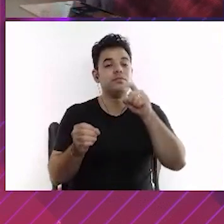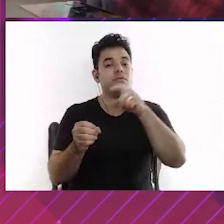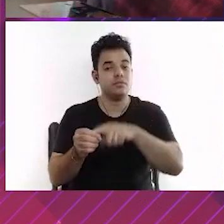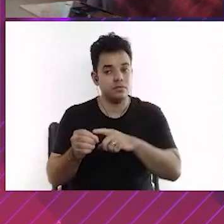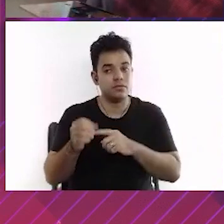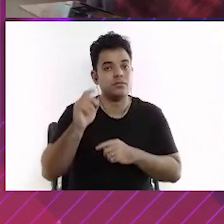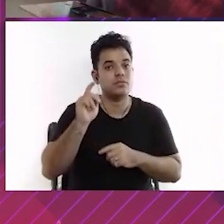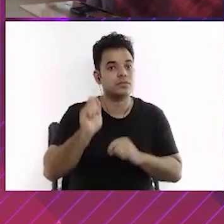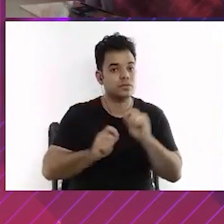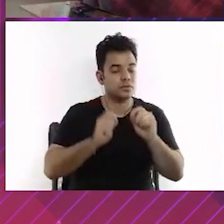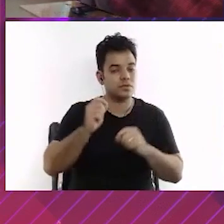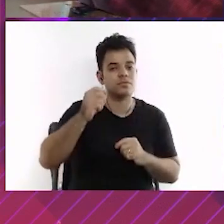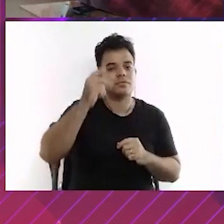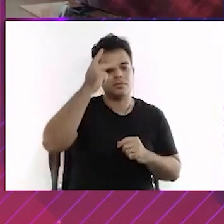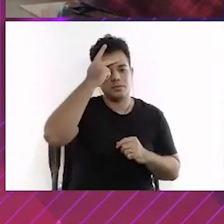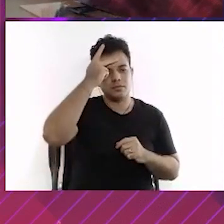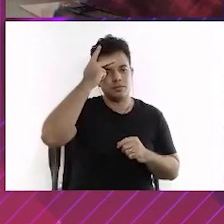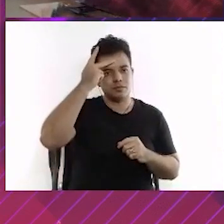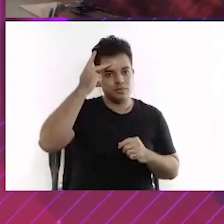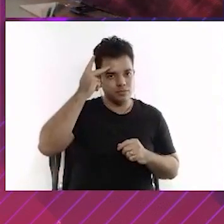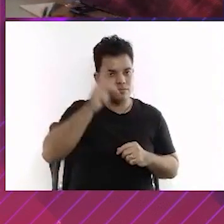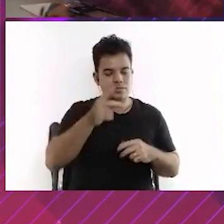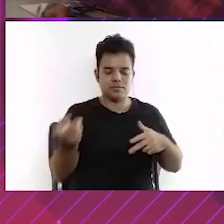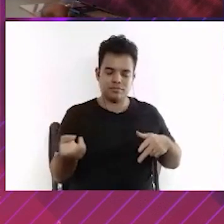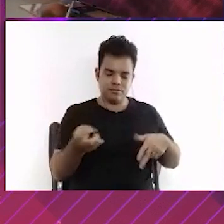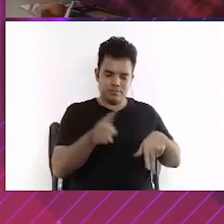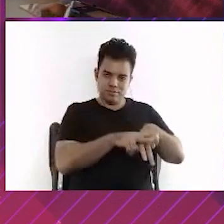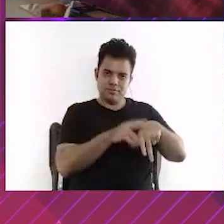pessoa transplantada para a sociedade.